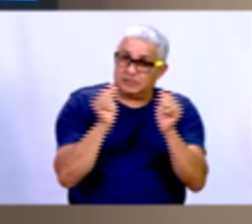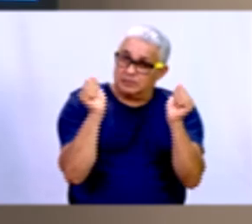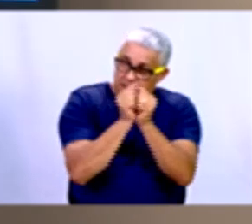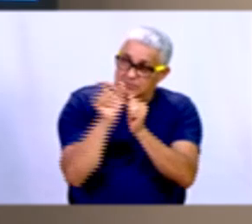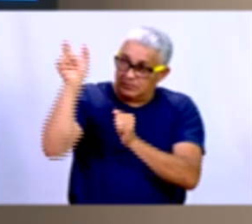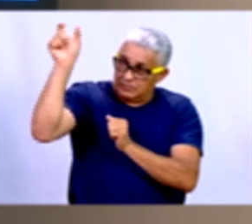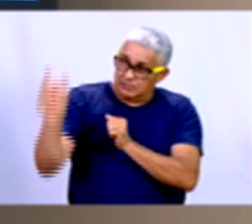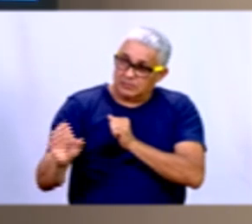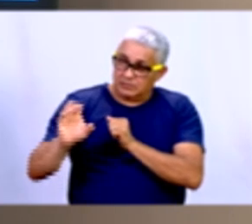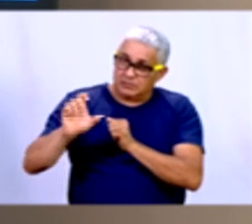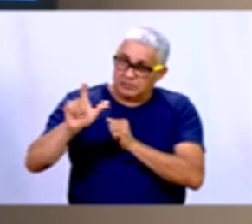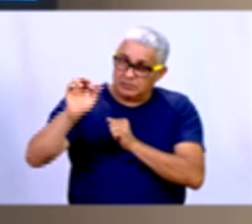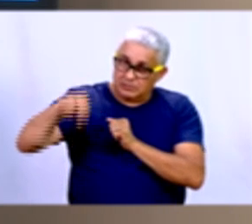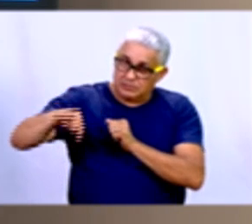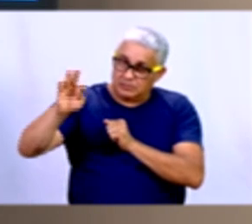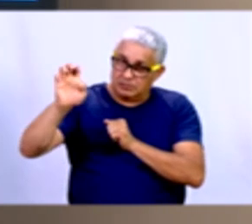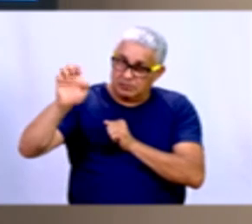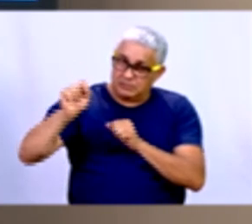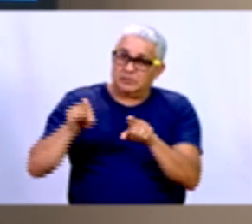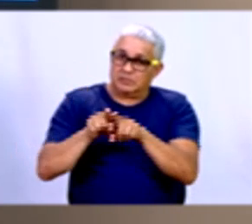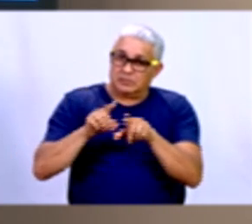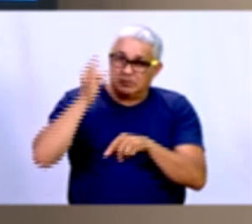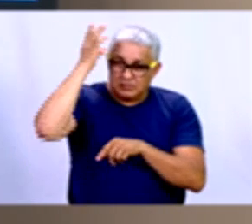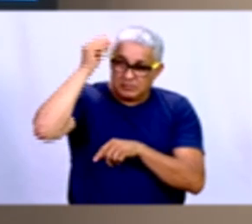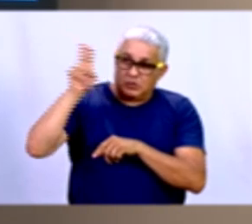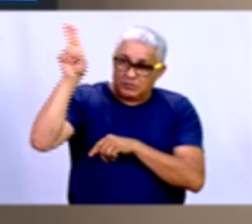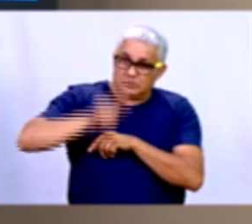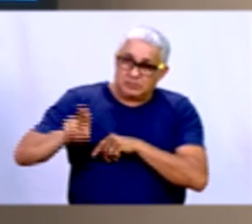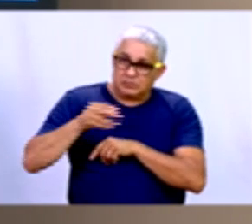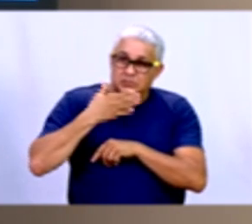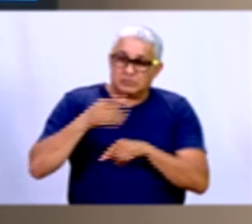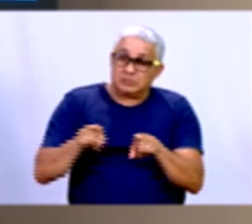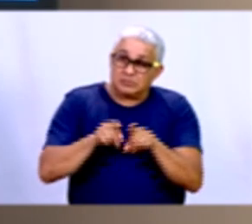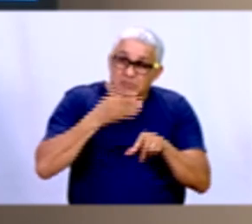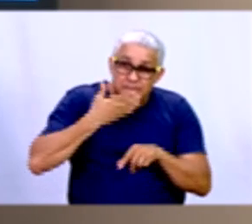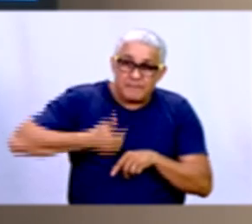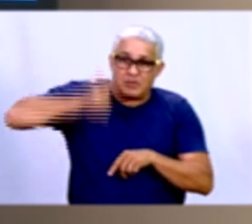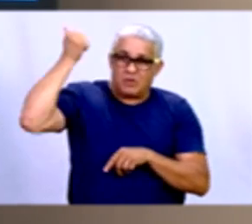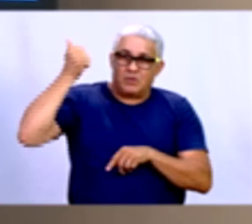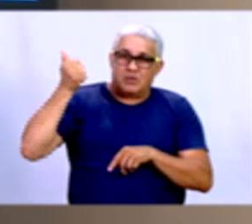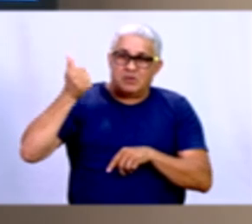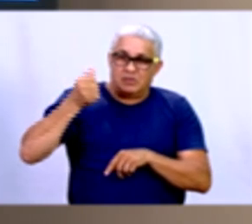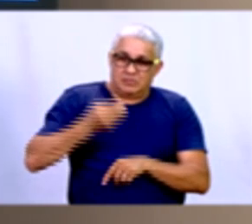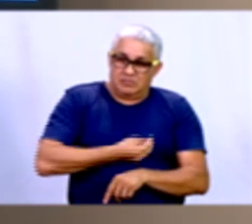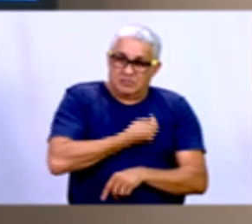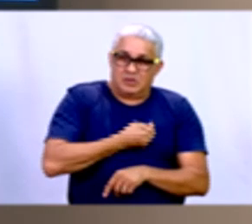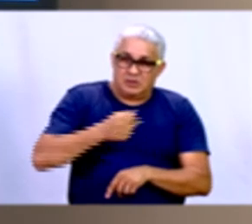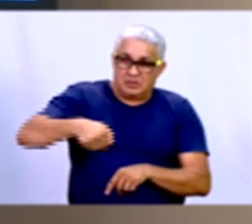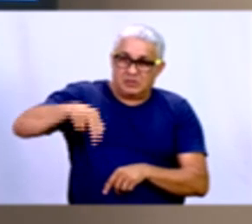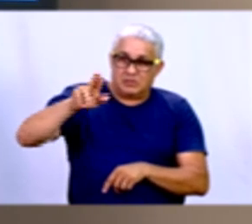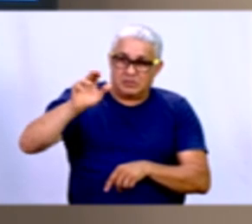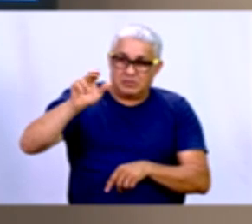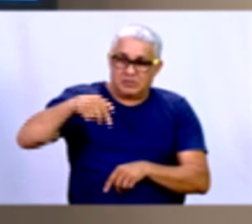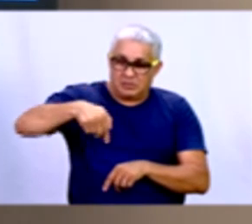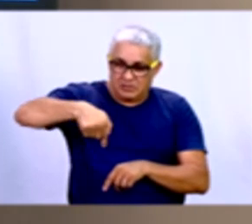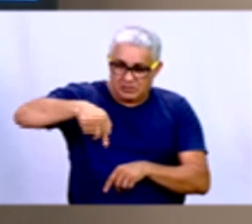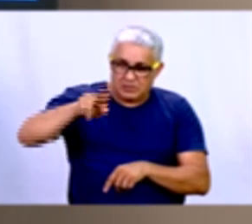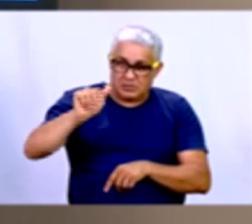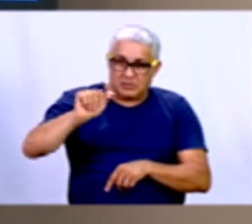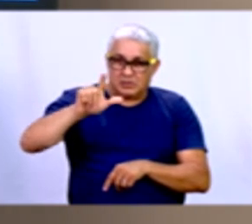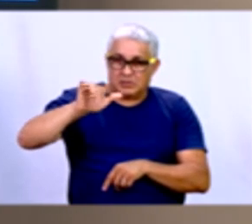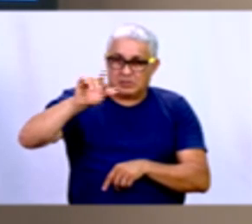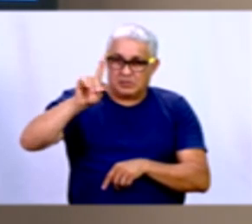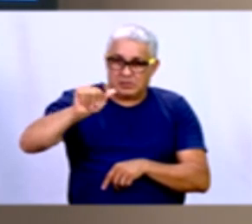uso desses sistemas e melhorar a qualidade de vida dessas pessoas que estão utilizando os sistemas. Inclusive,